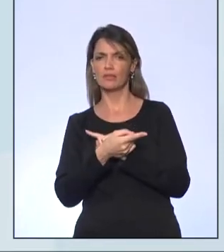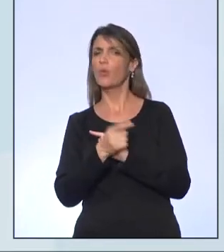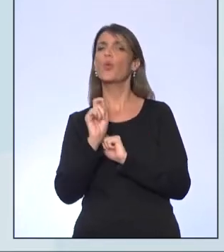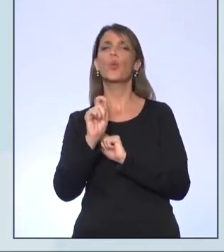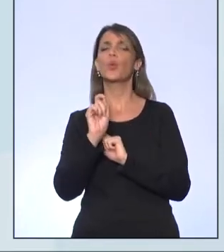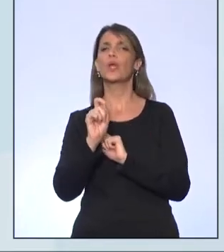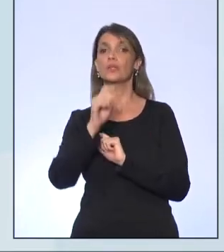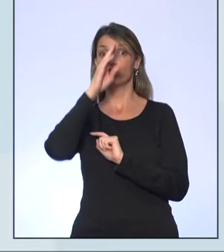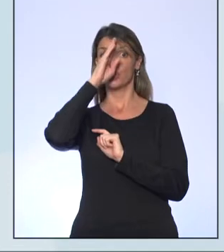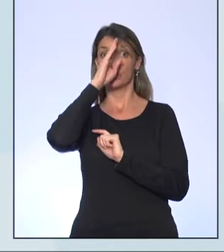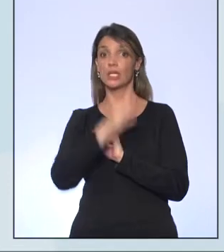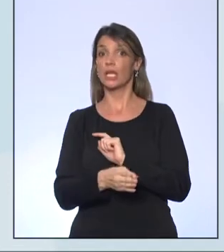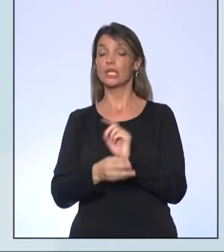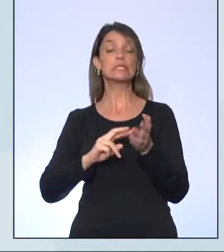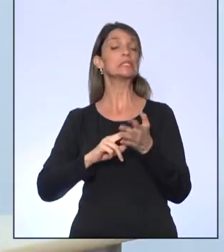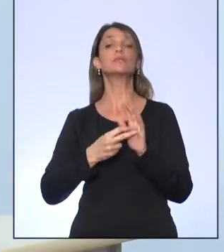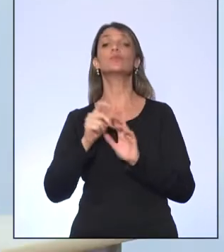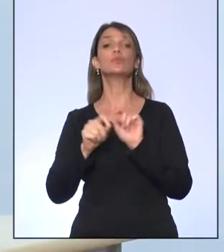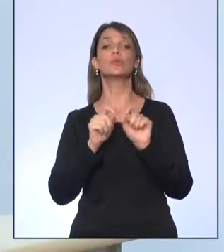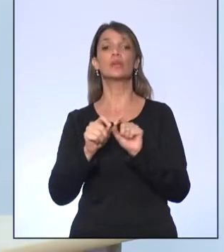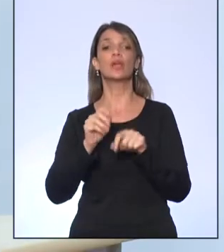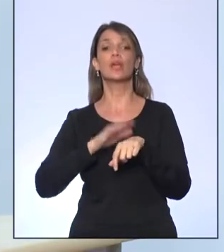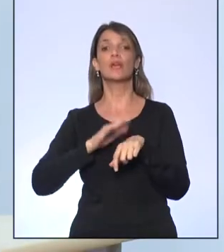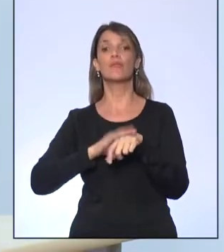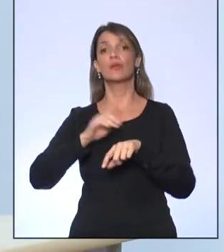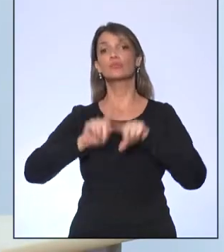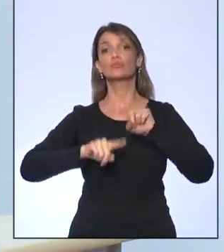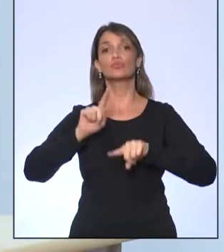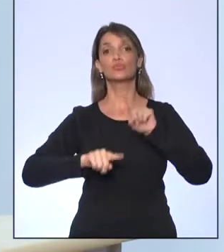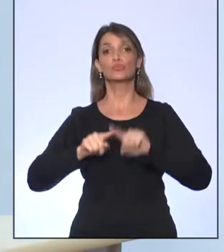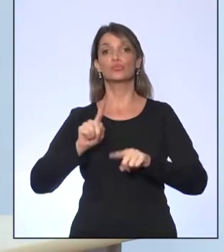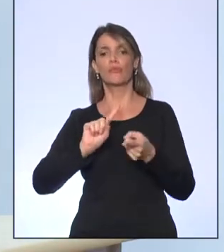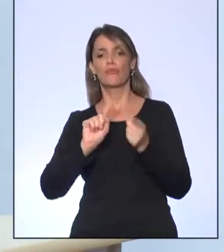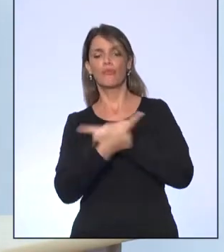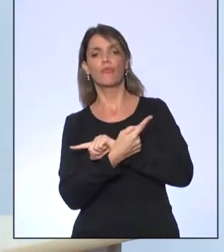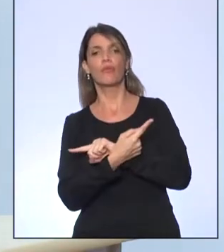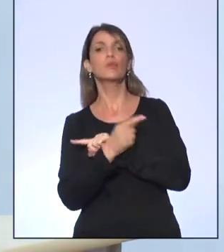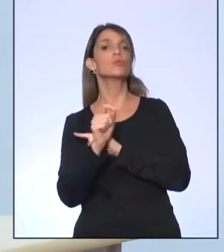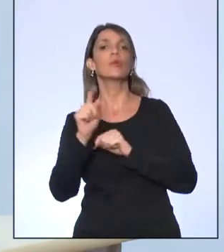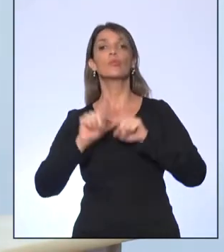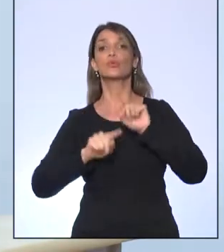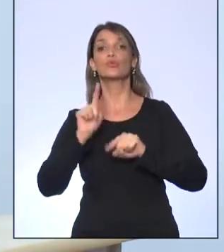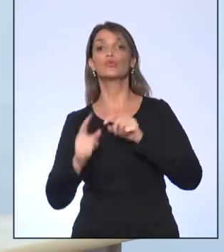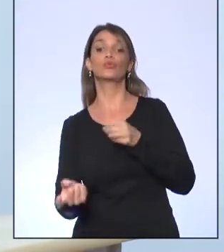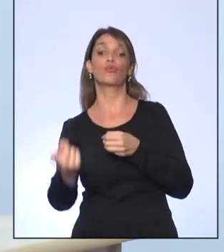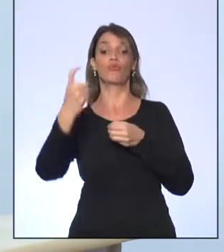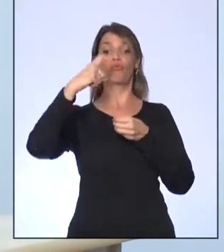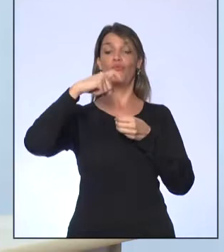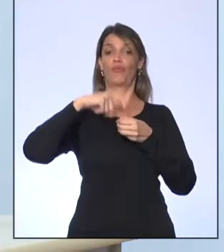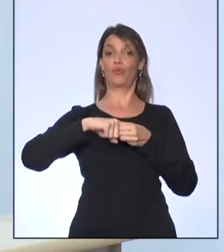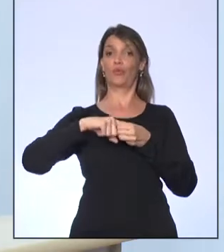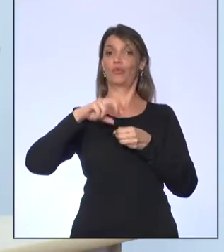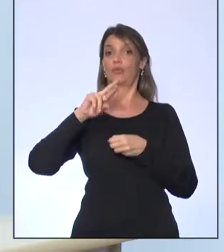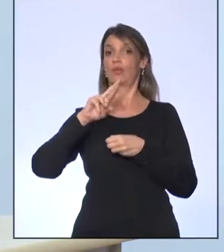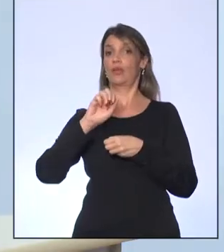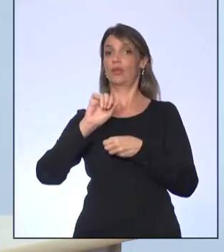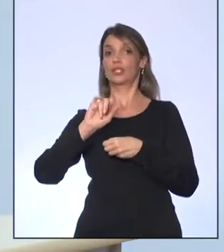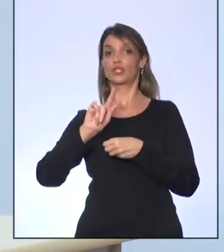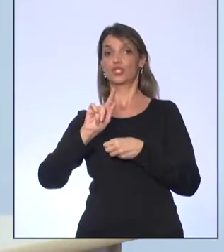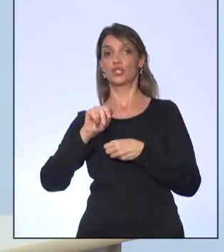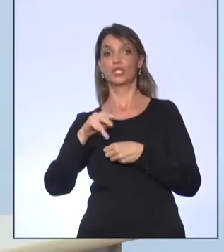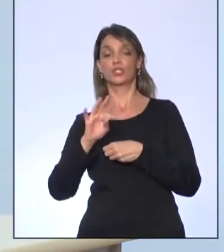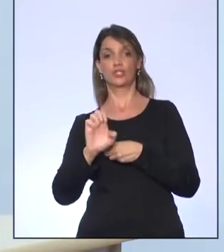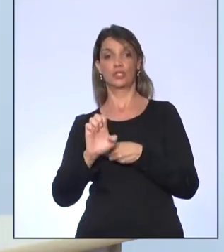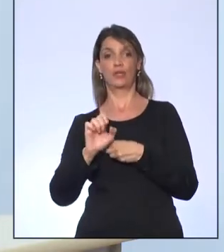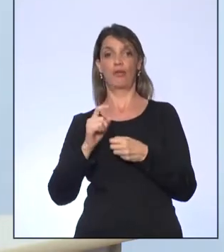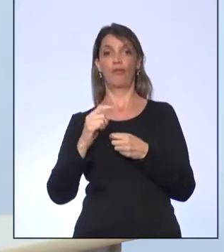inversa? Direta é aquela que forma o produto. Inversa é aquela que o produto volta a ser reagente. Então, quando a velocidade que